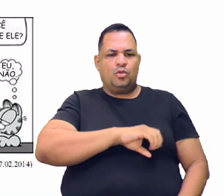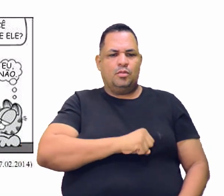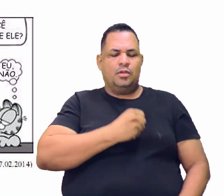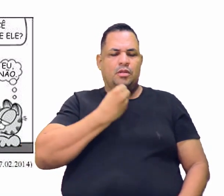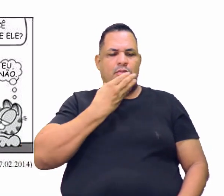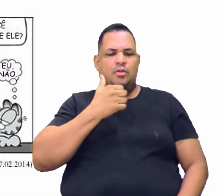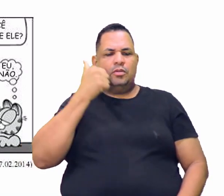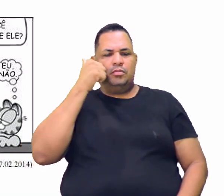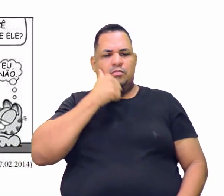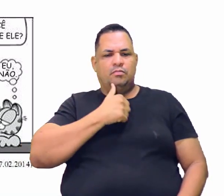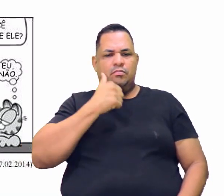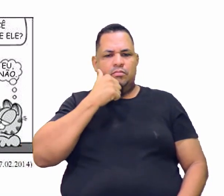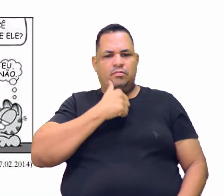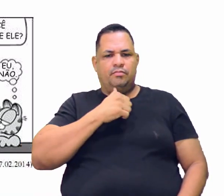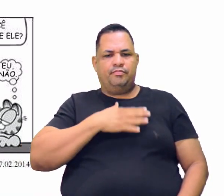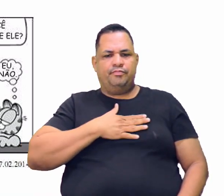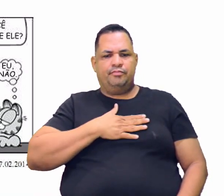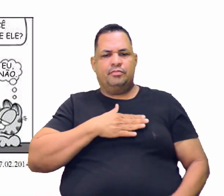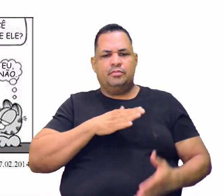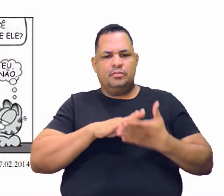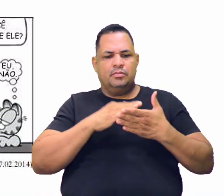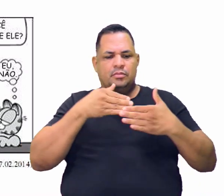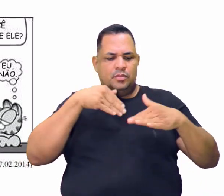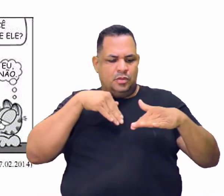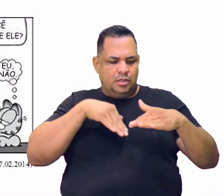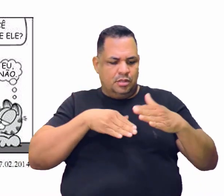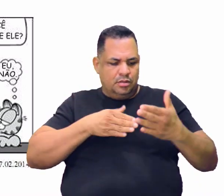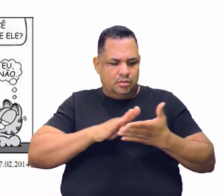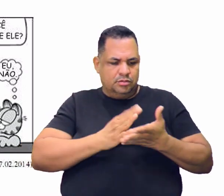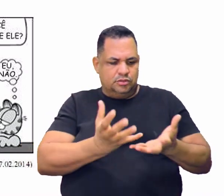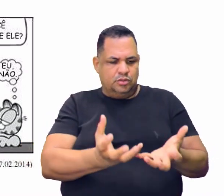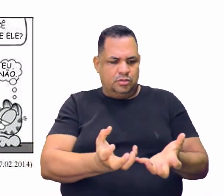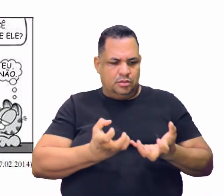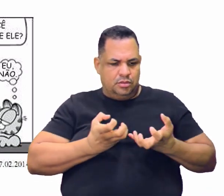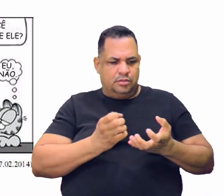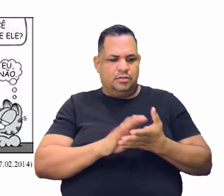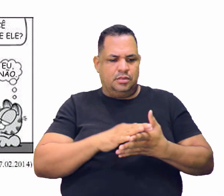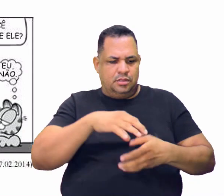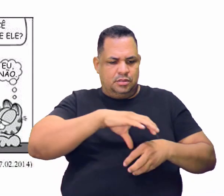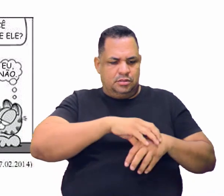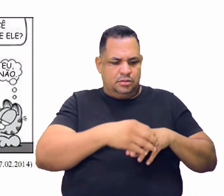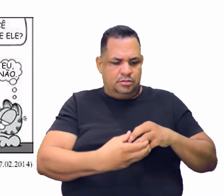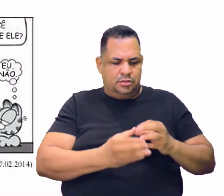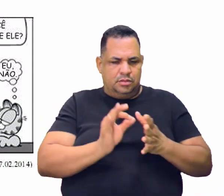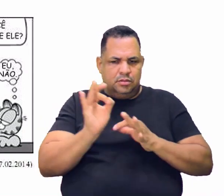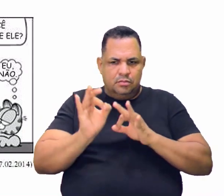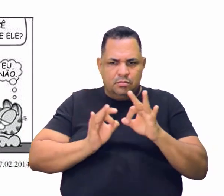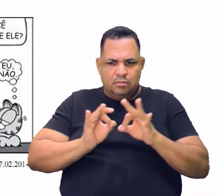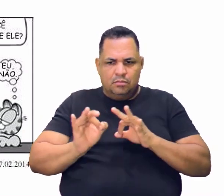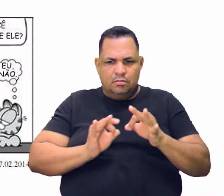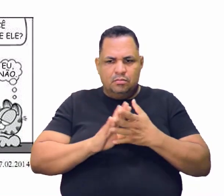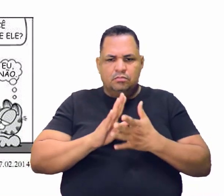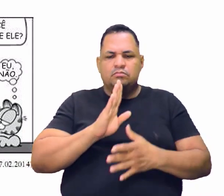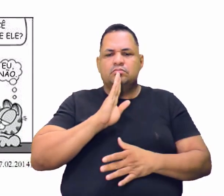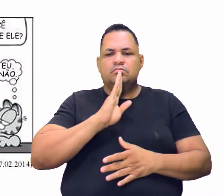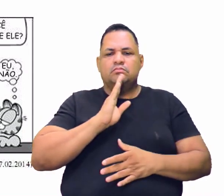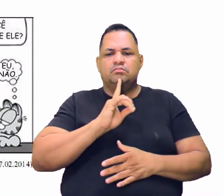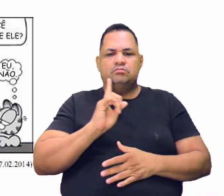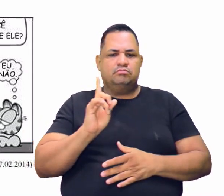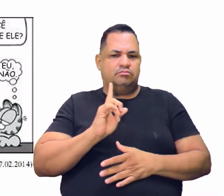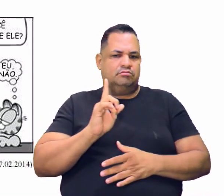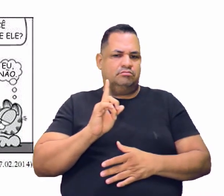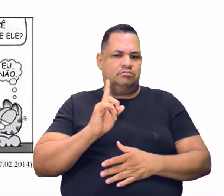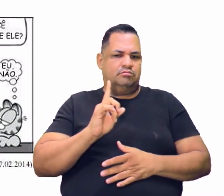boa mulher e uma gaveta de meias bem arrumadinha. Você conhece ele? Eu